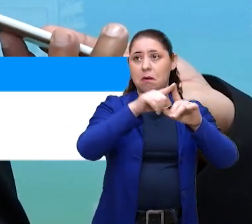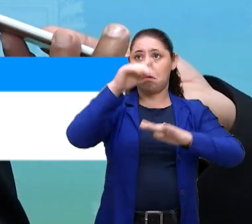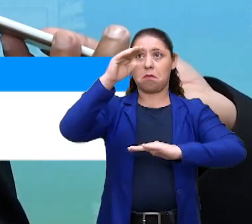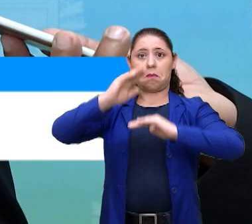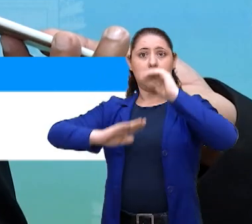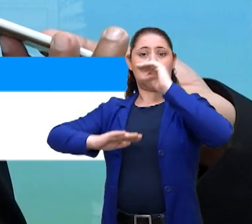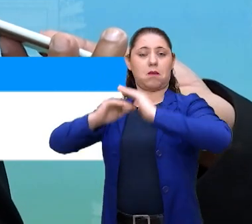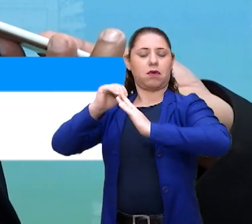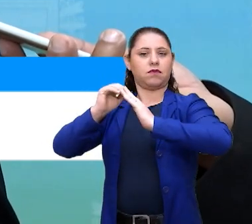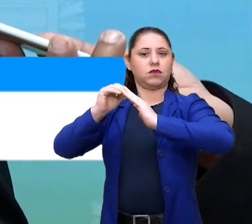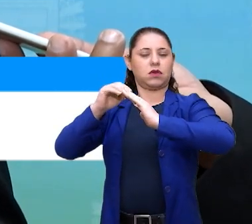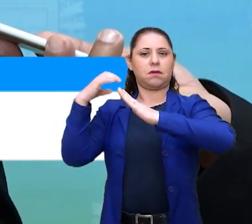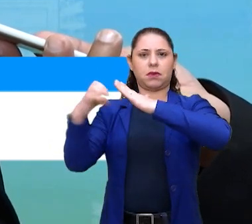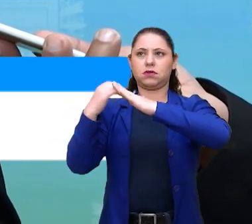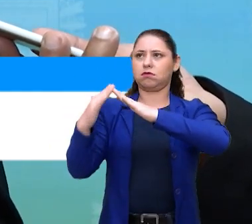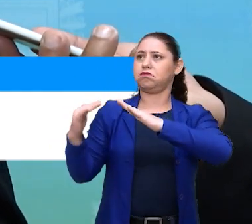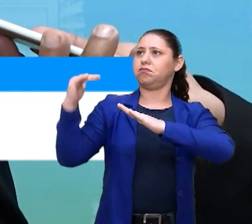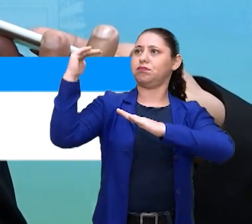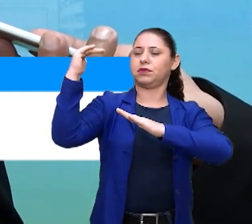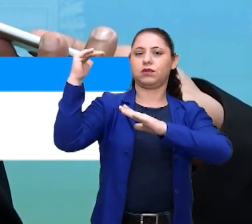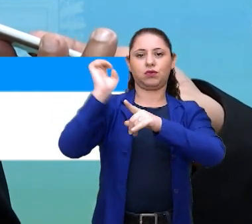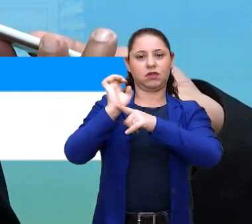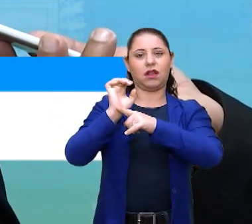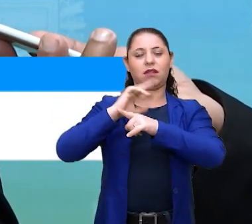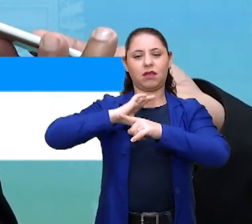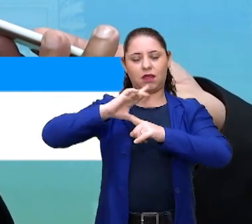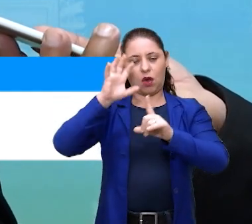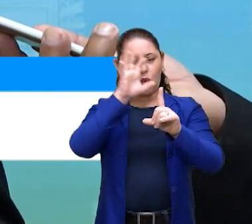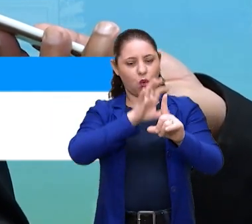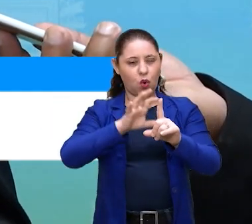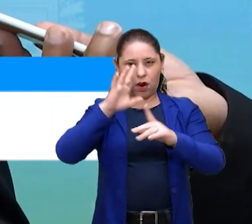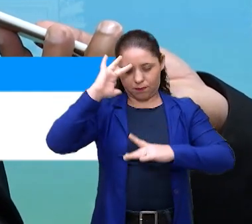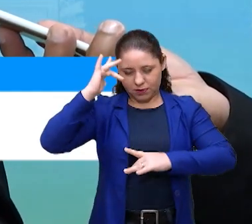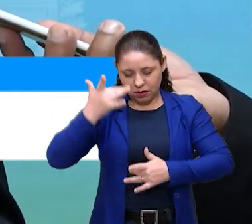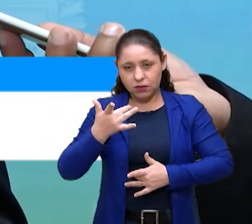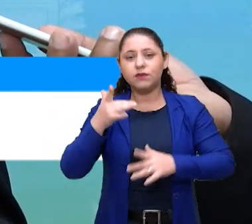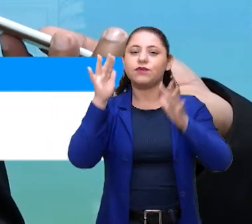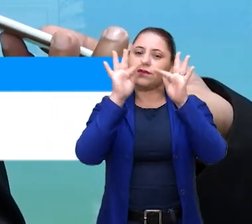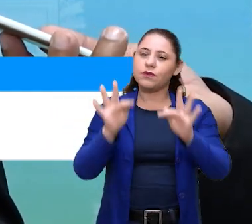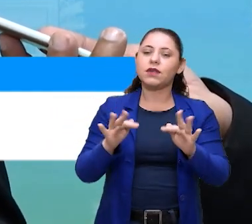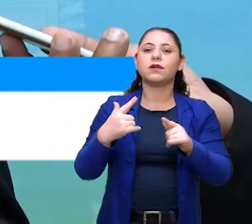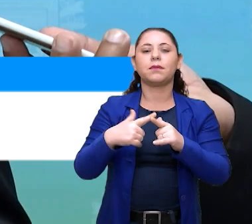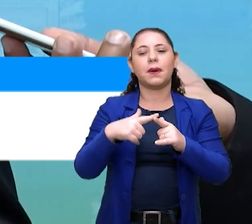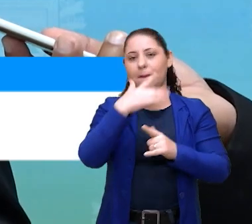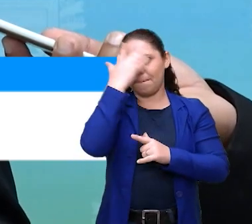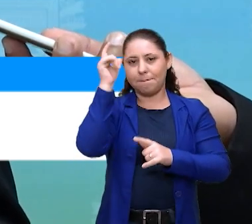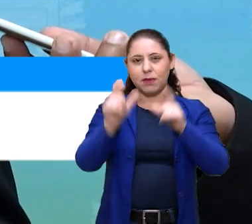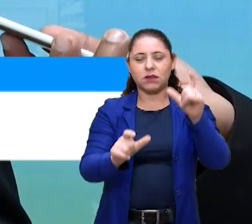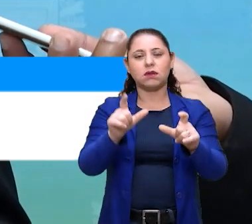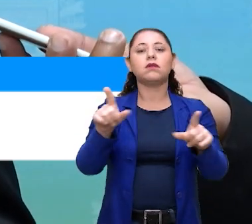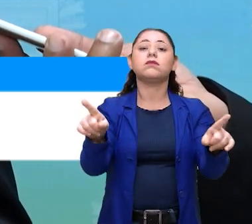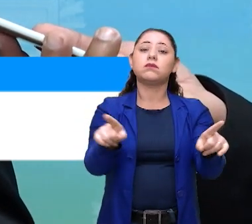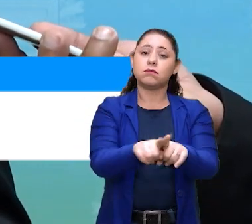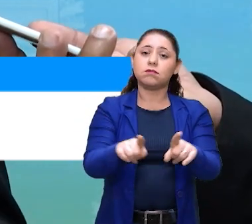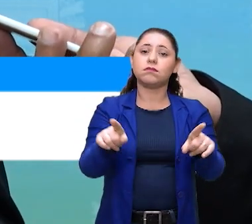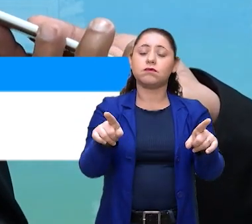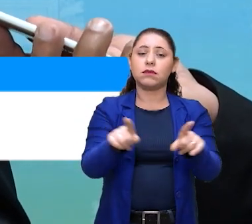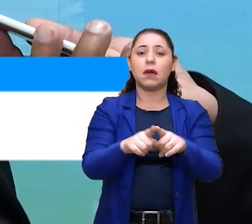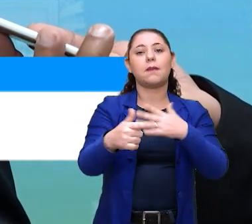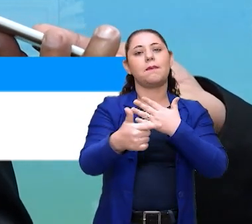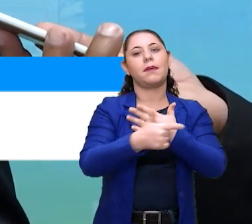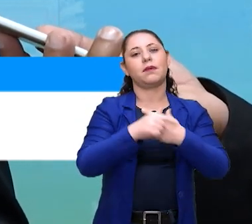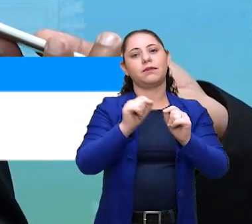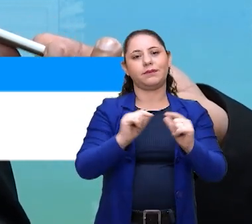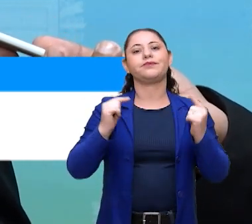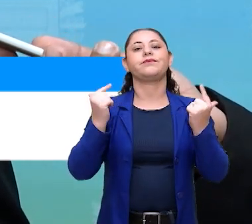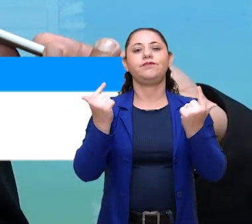um dos maiores empresários do estado a receber essa homenagem. Então a gente fica feliz de poder prestar essa homenagem a essas pessoas, que também